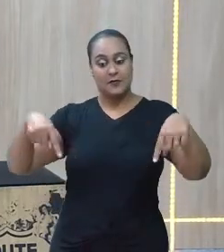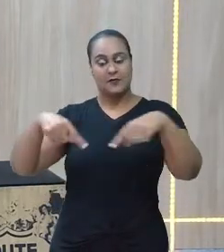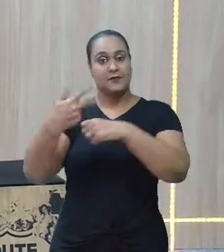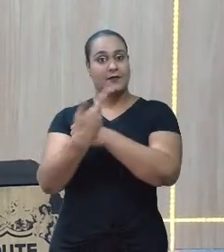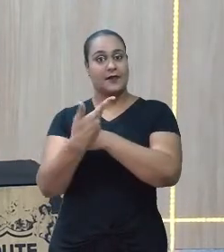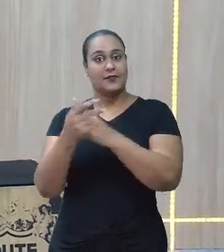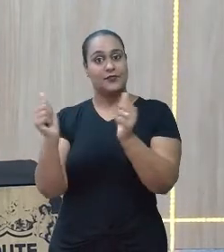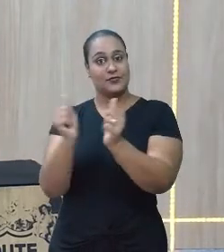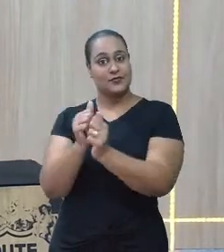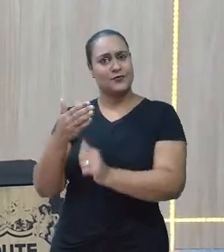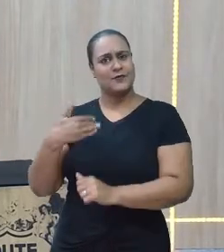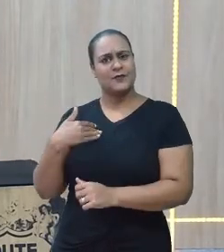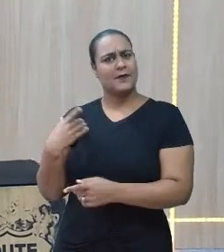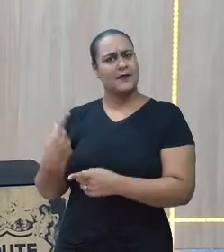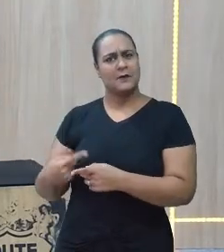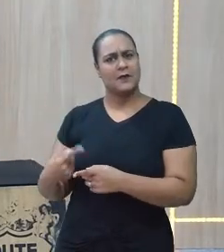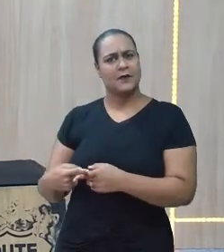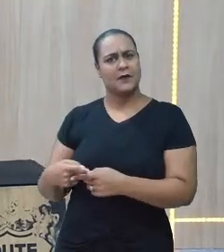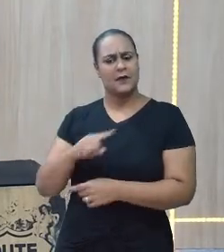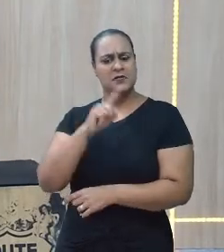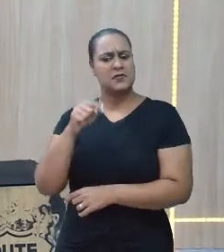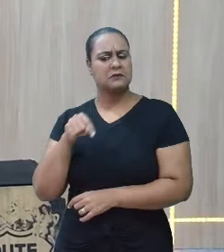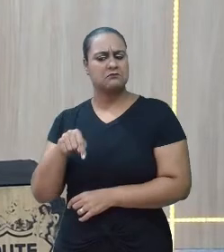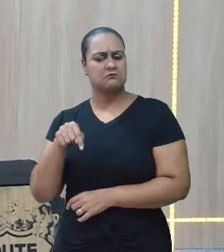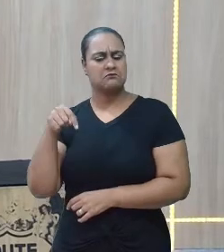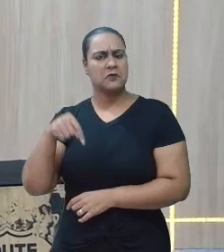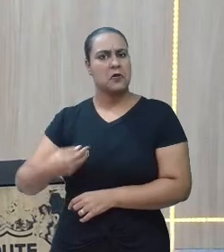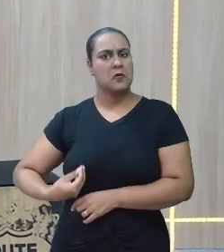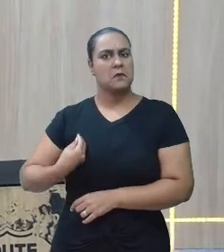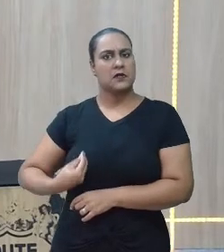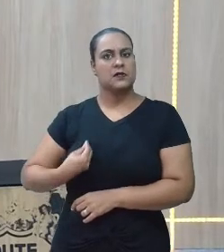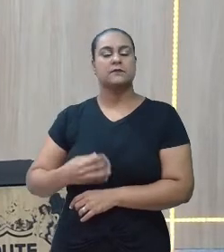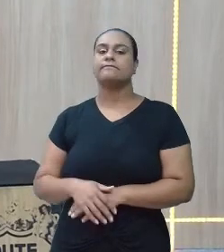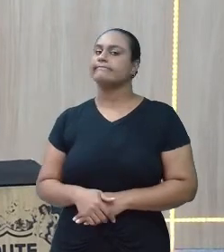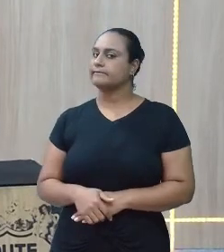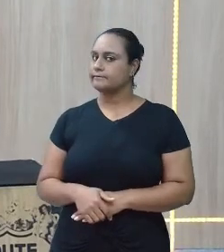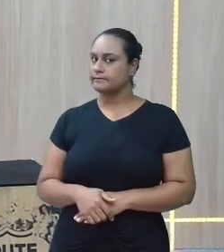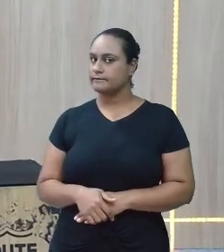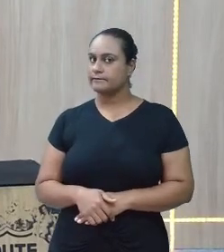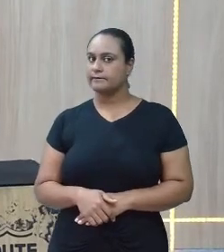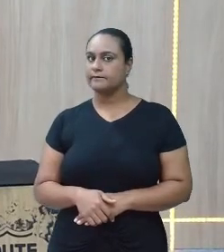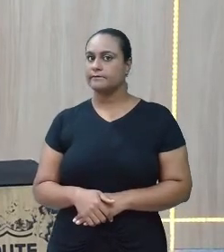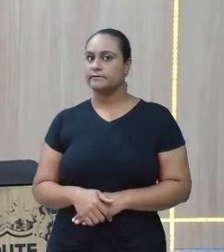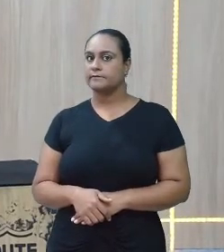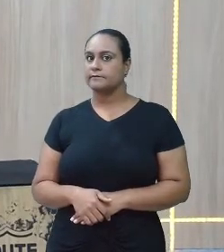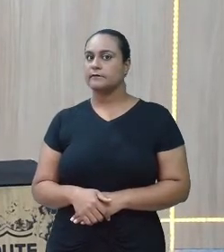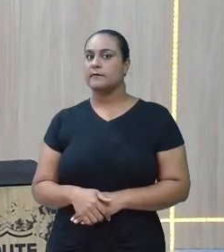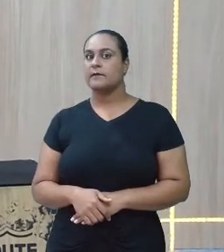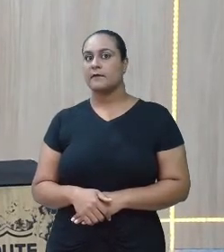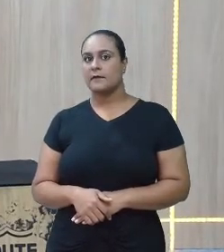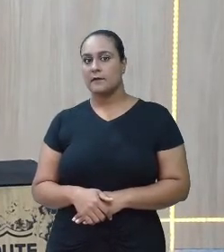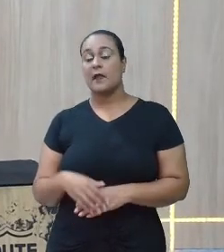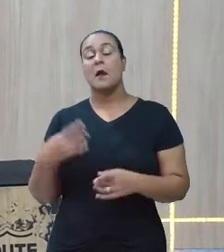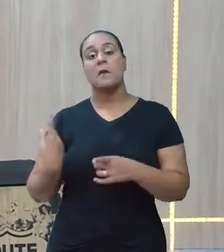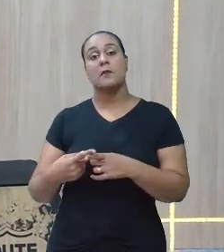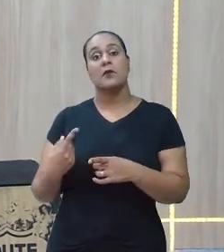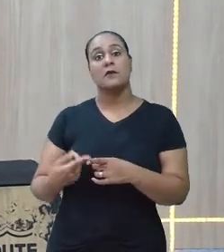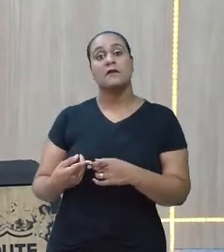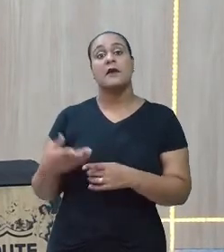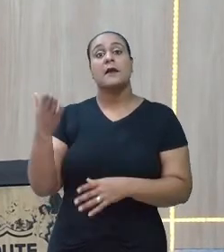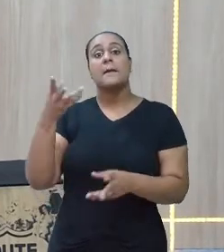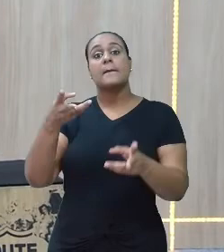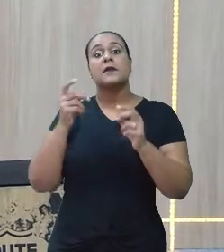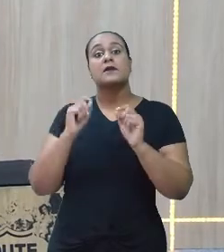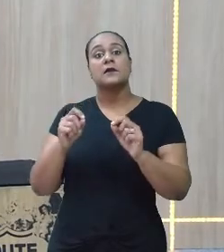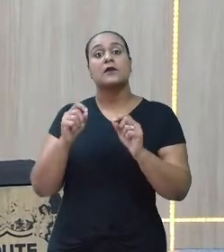comigo. Por quê? Por que será que ele está aqui comigo? Porque a gente vai entender muito bem todo esse processo através de